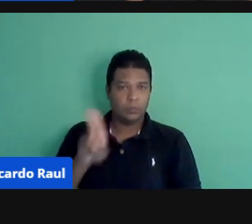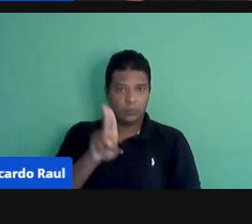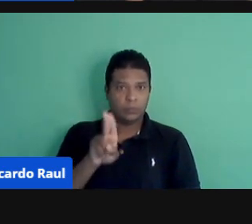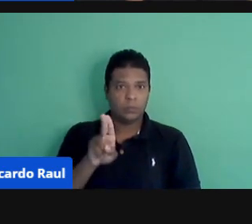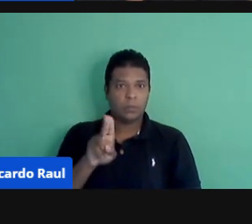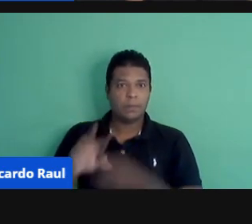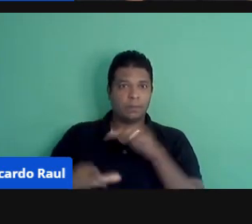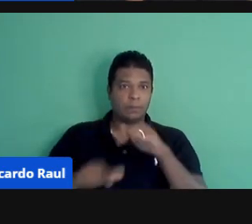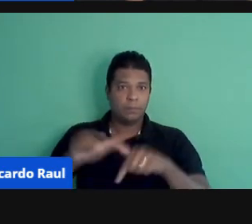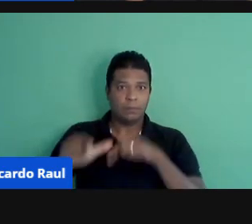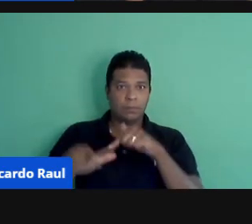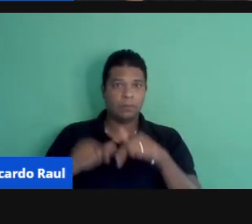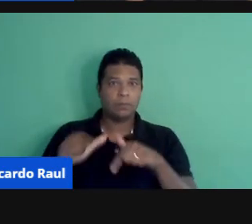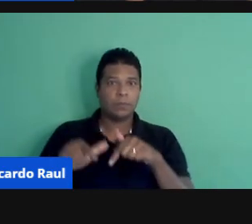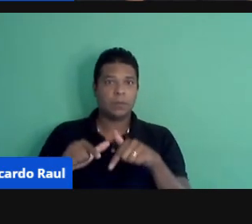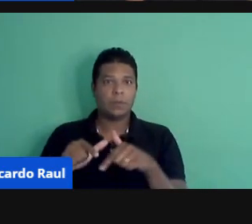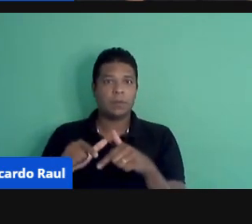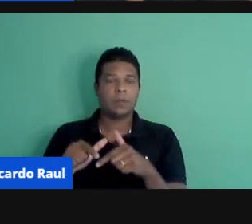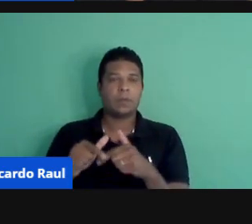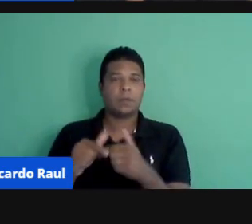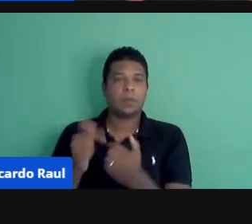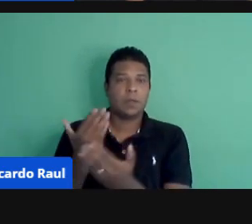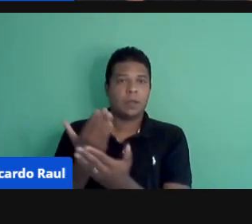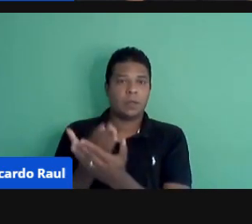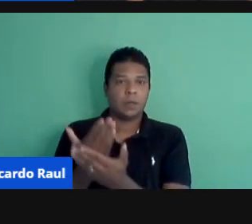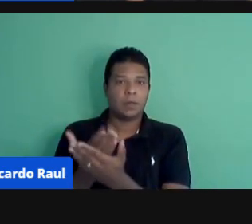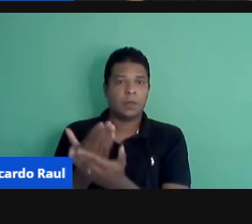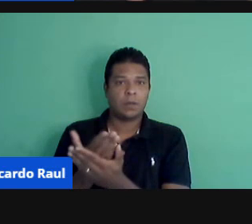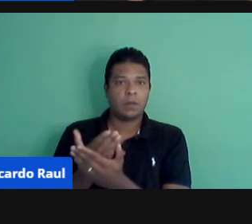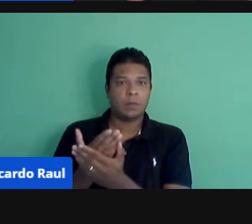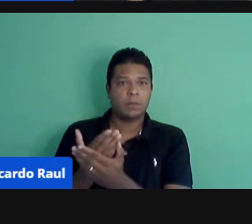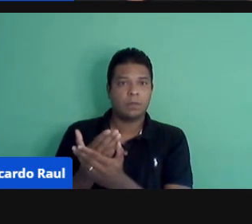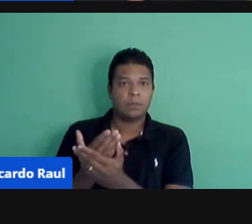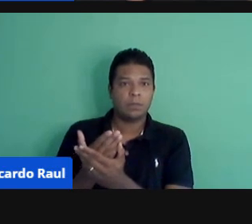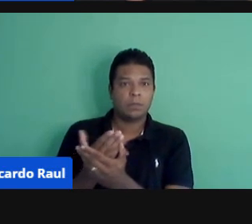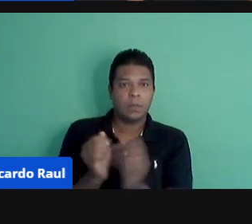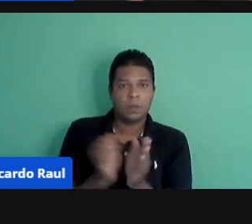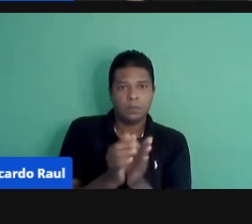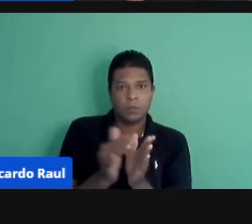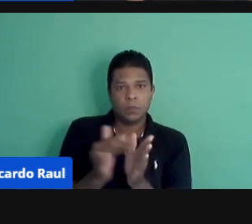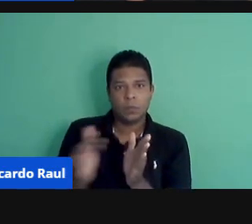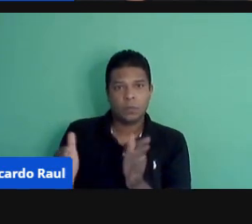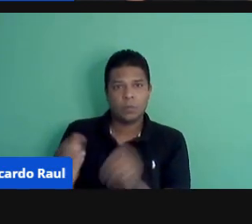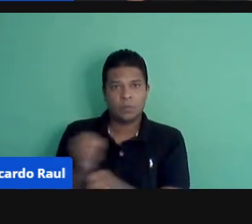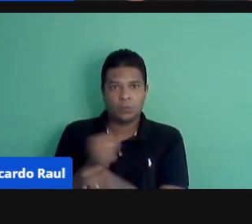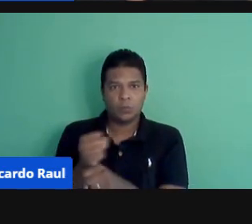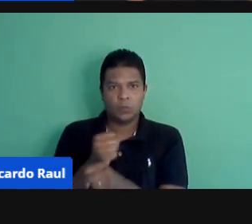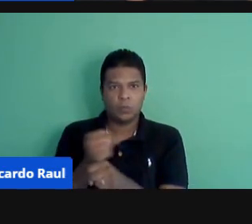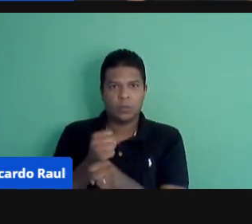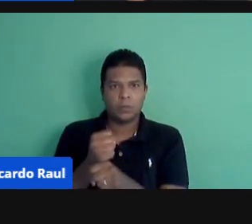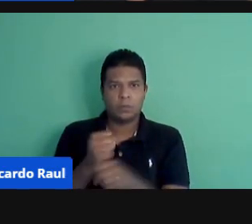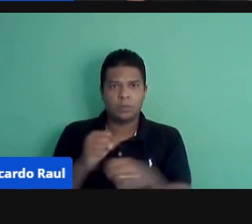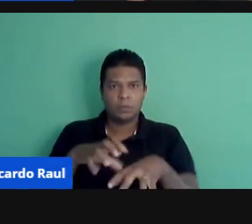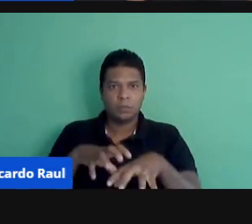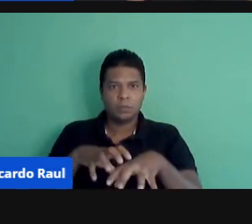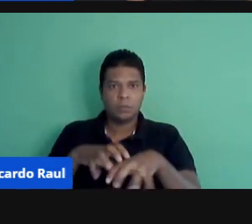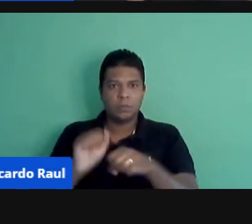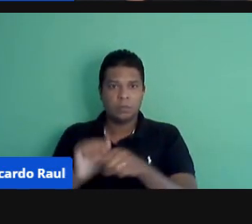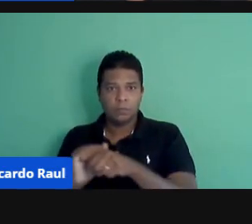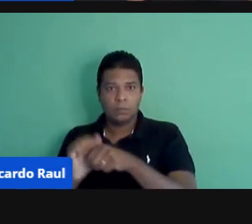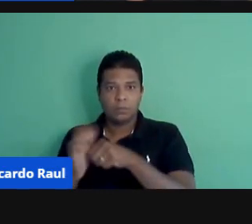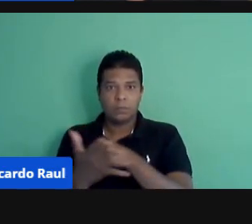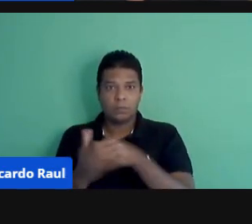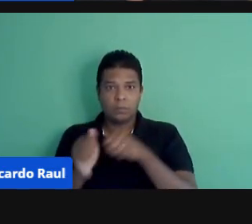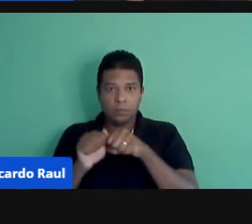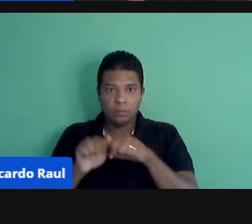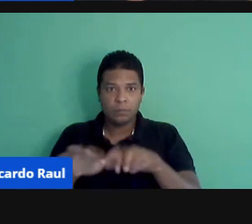trabalhar nas aulas de vocês ao longo desse pouco mais de um ano de pandemia, inclusive vocês